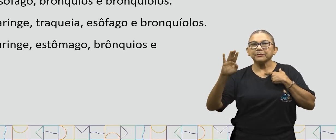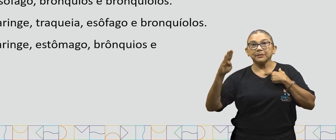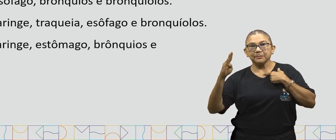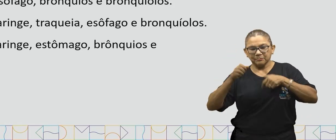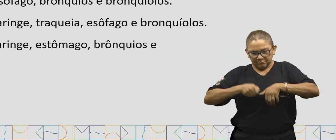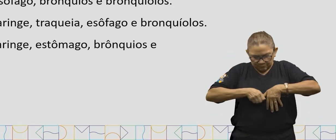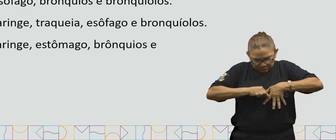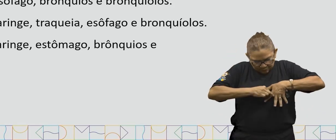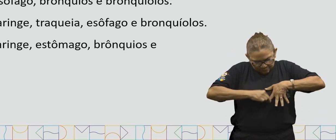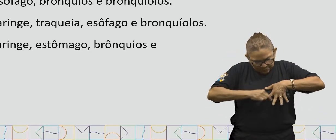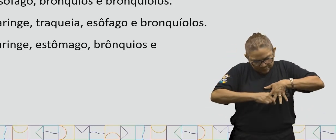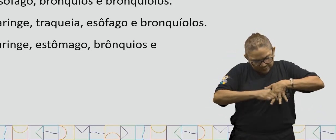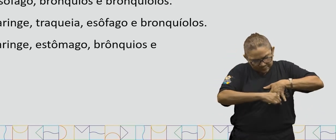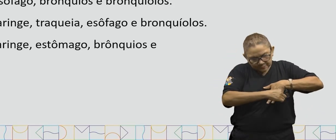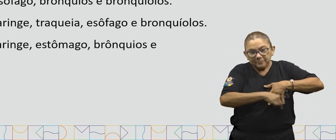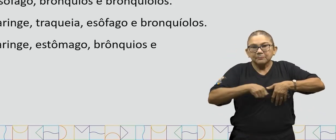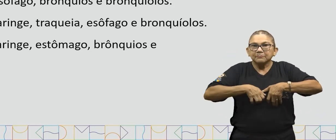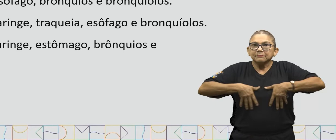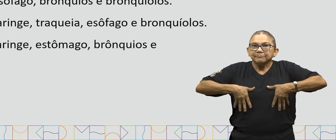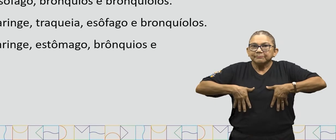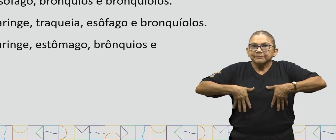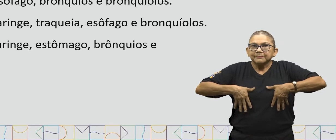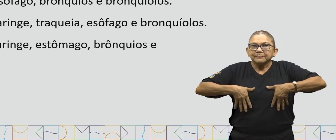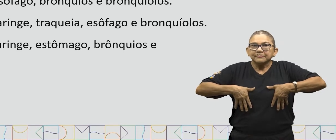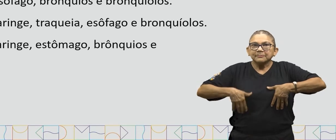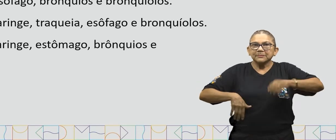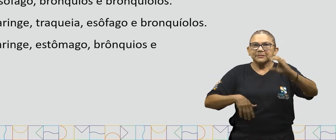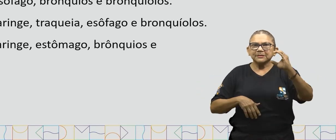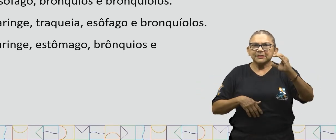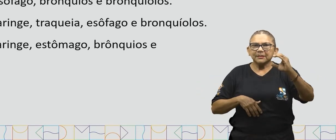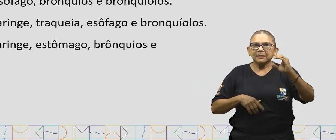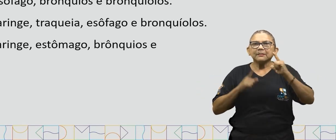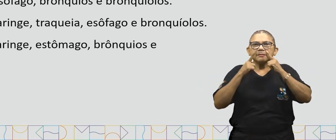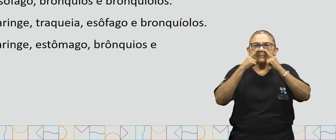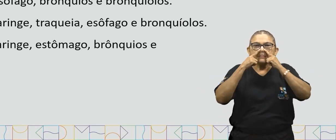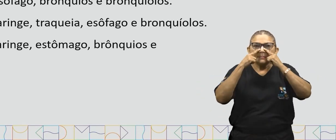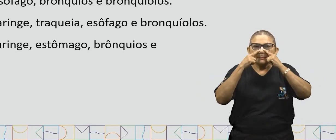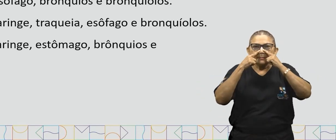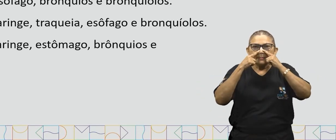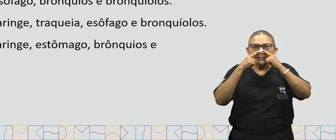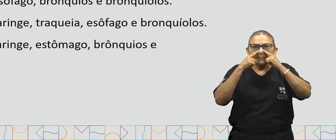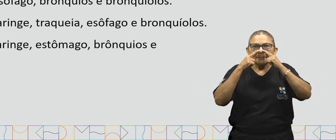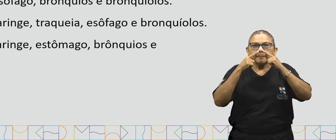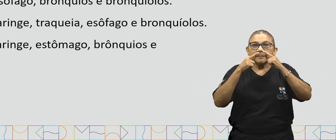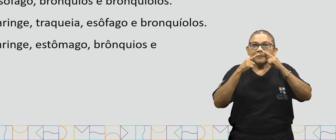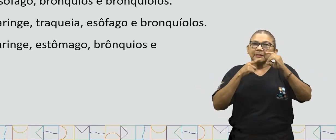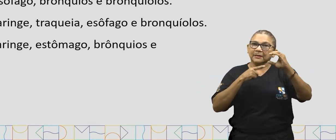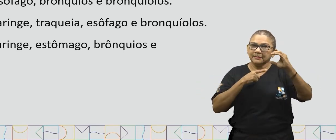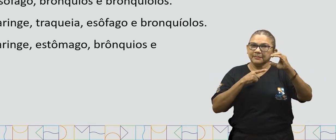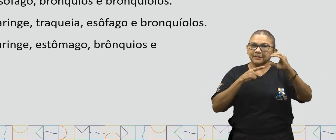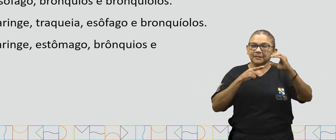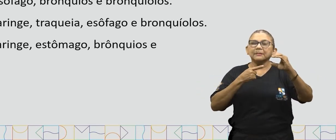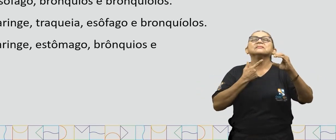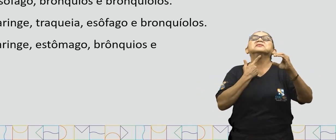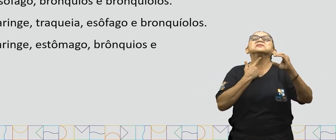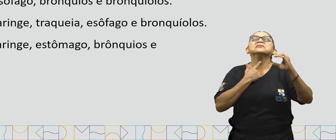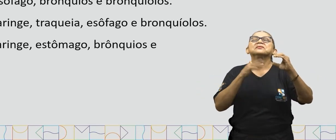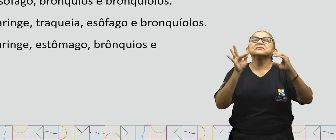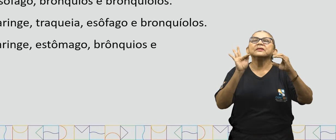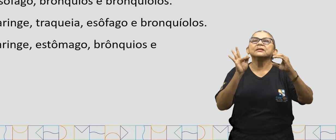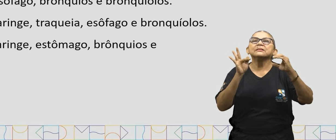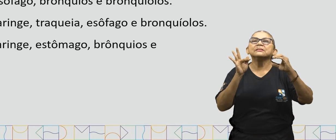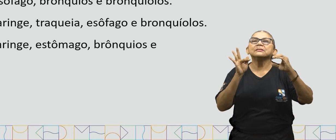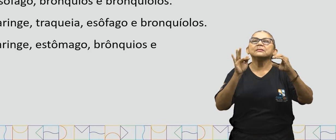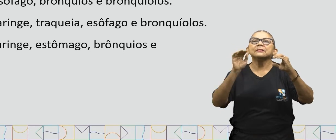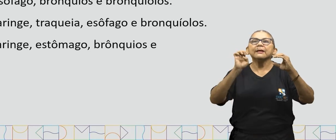bronquíolos. Letra C, cavidades nasais, faringe,